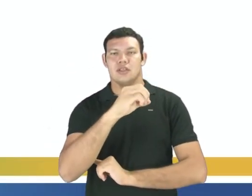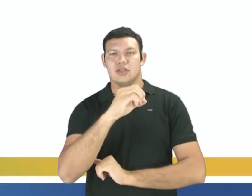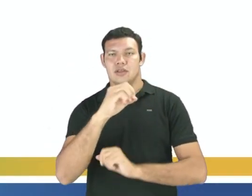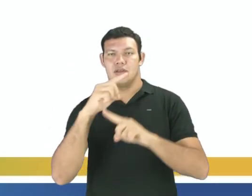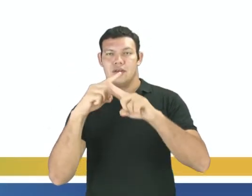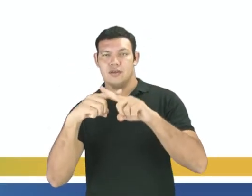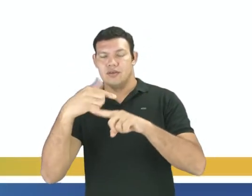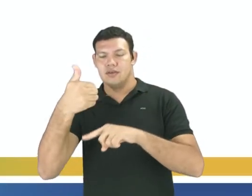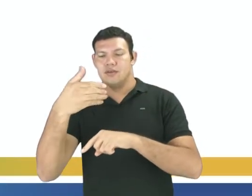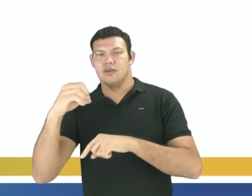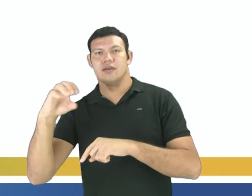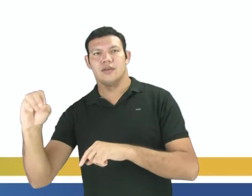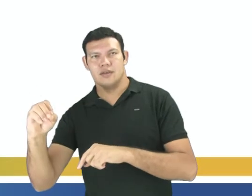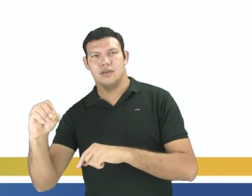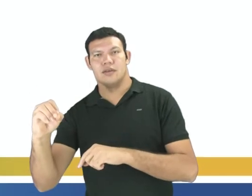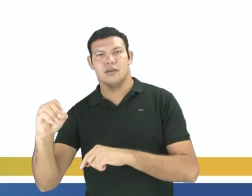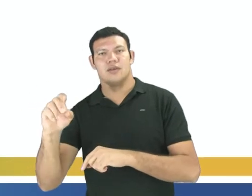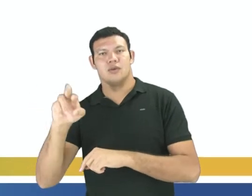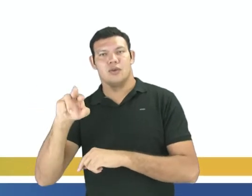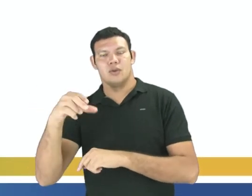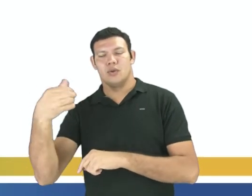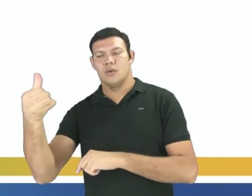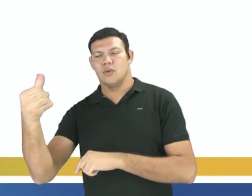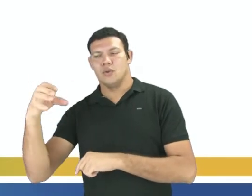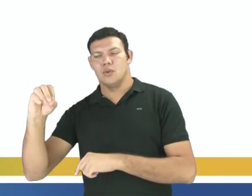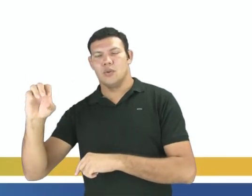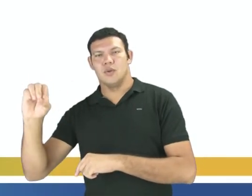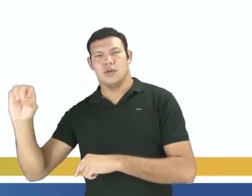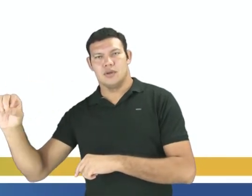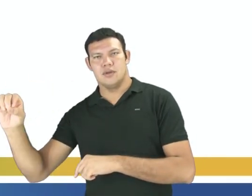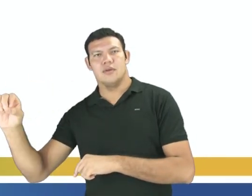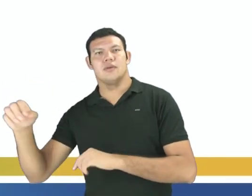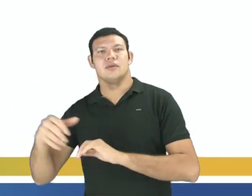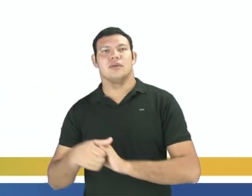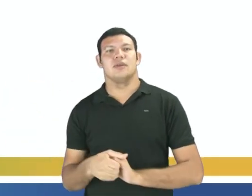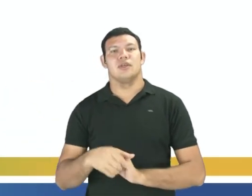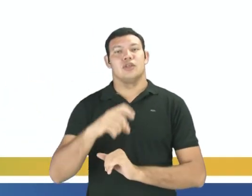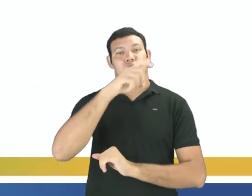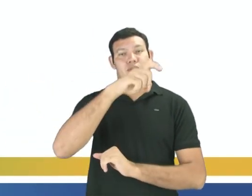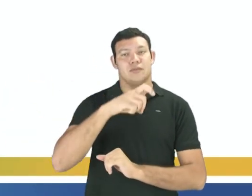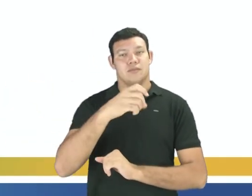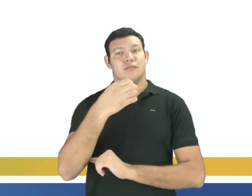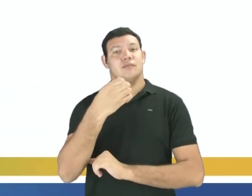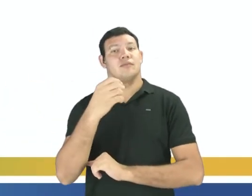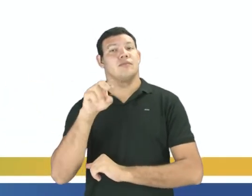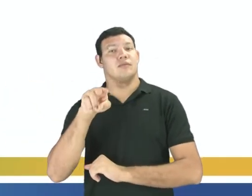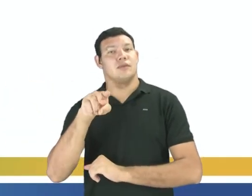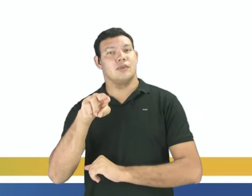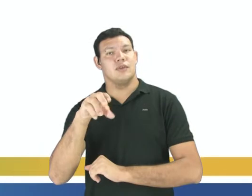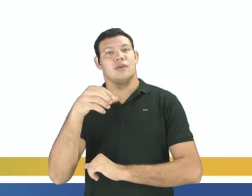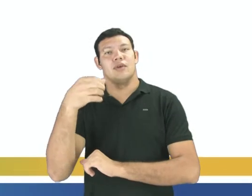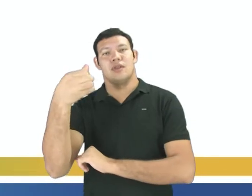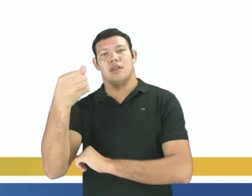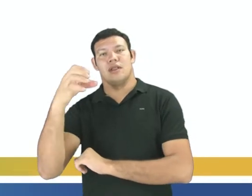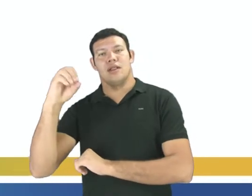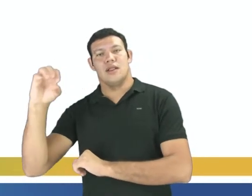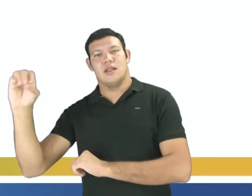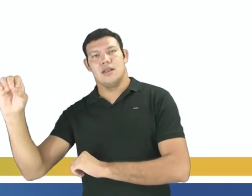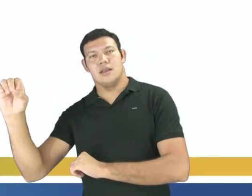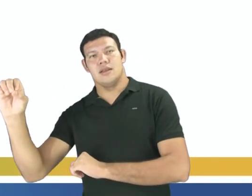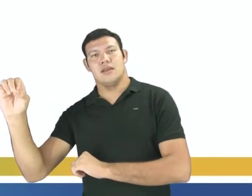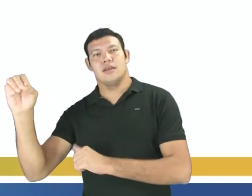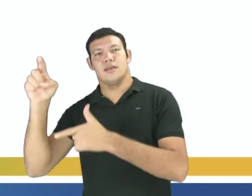200, que nos dá 6.000. Assim, x é igual a 6.000 dividido para 600, que nos dá 10.